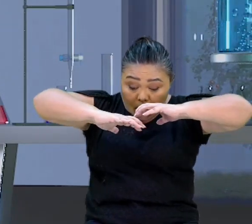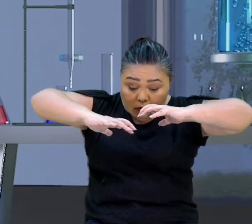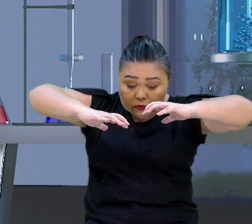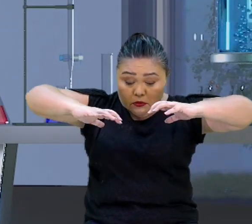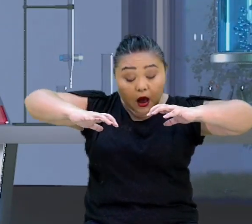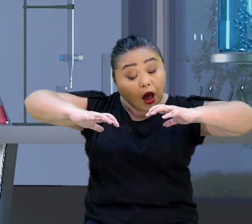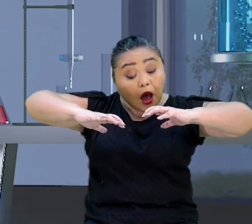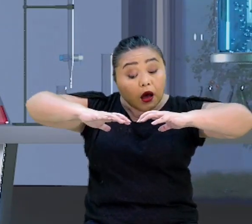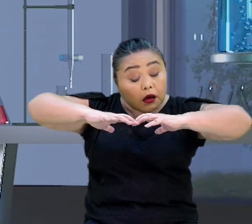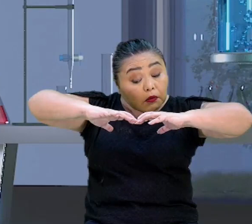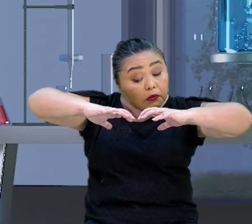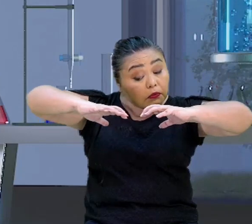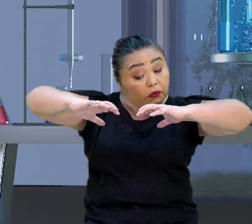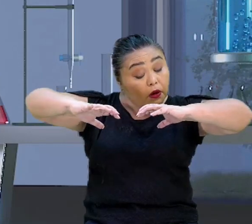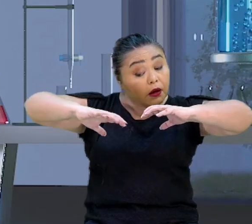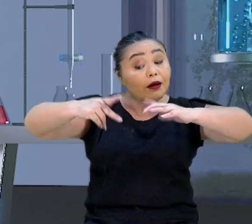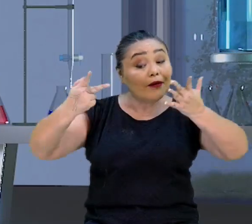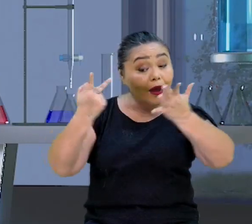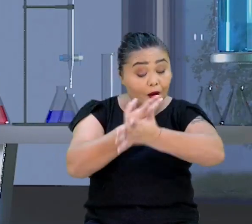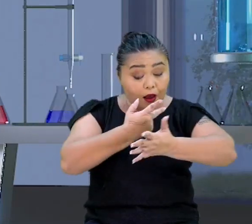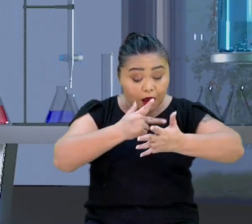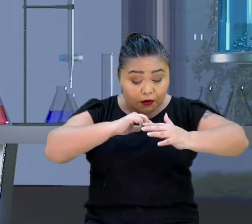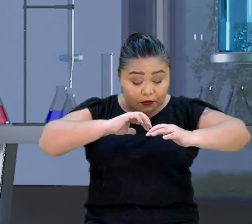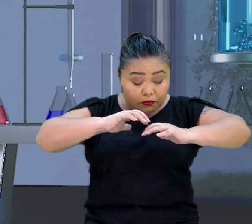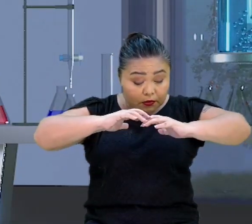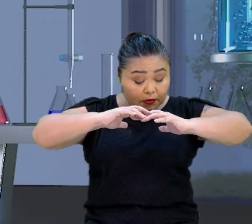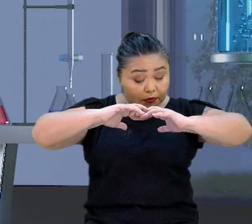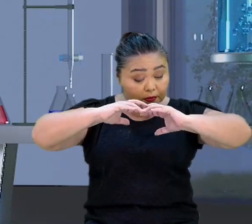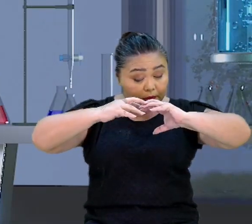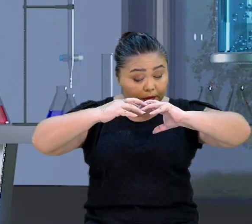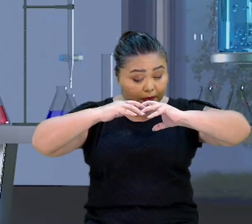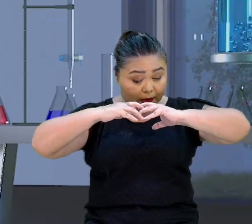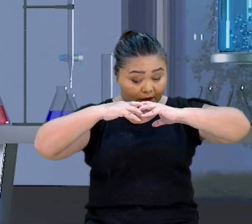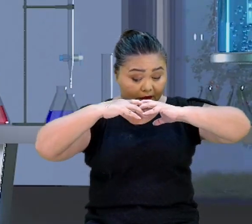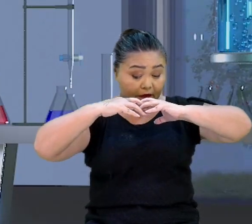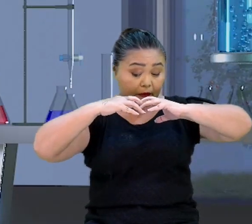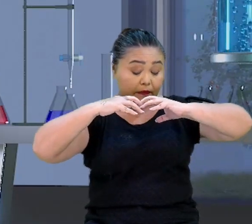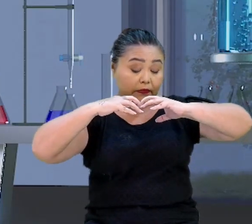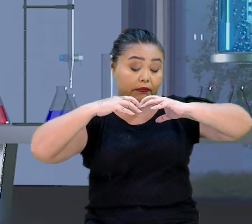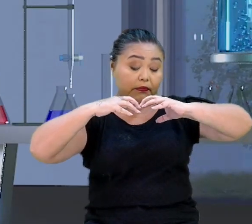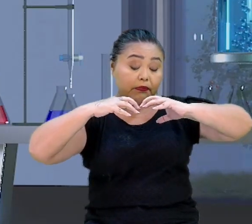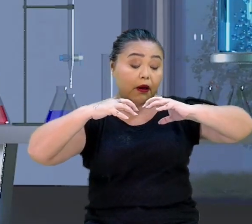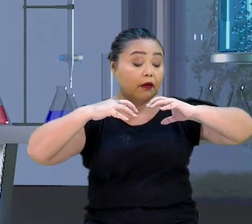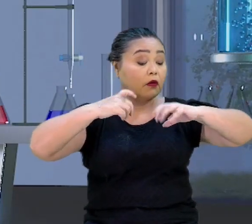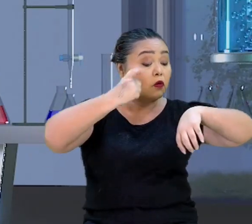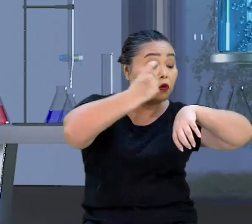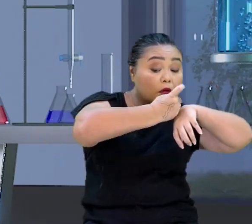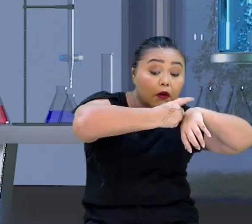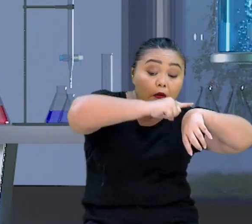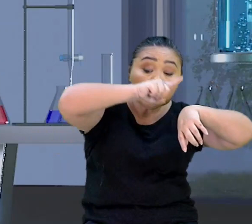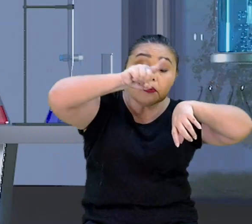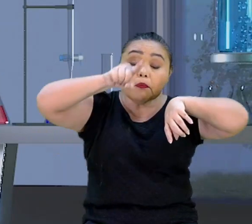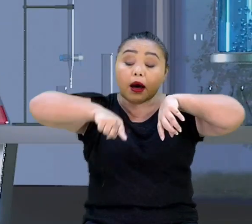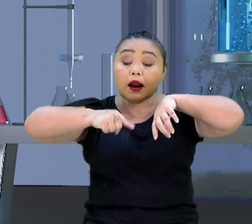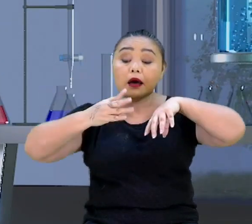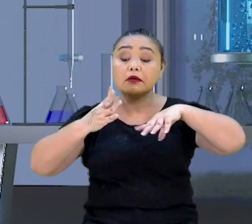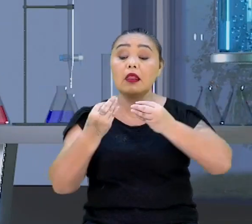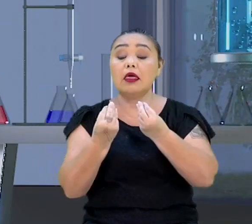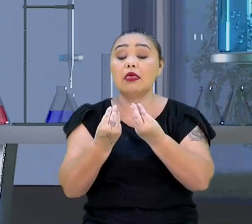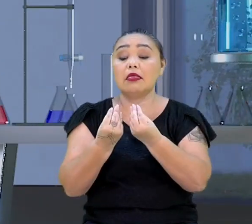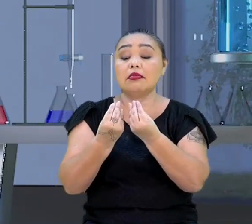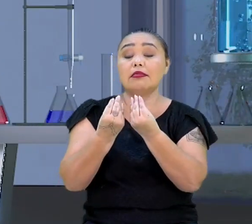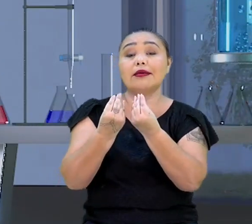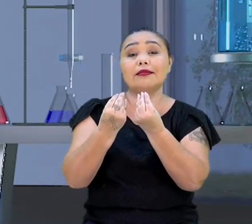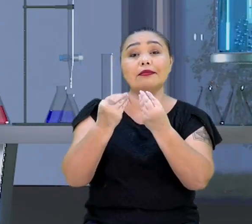com que isso vai acontecendo, ele vai sofrendo esse afastamento e vai passar do estado sólido para o estado